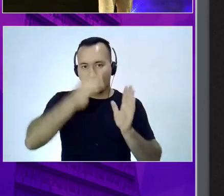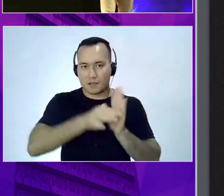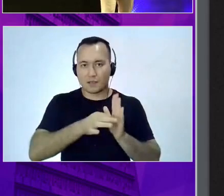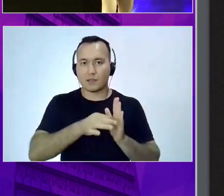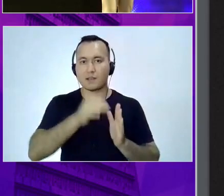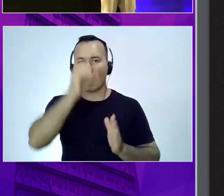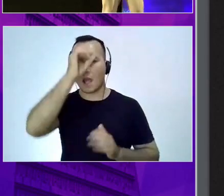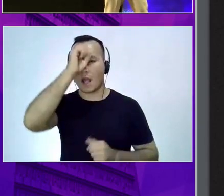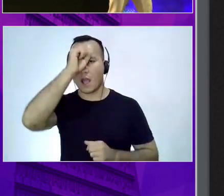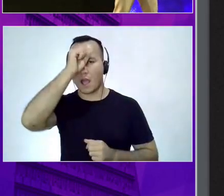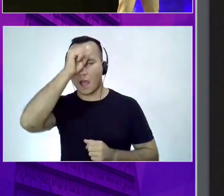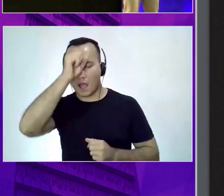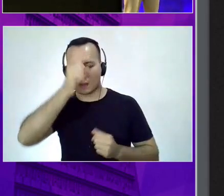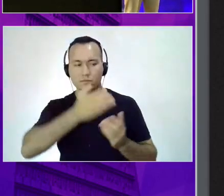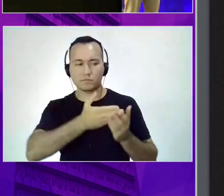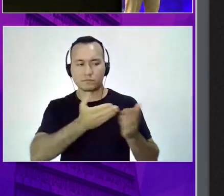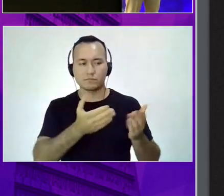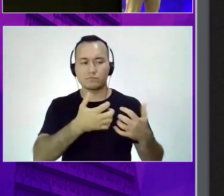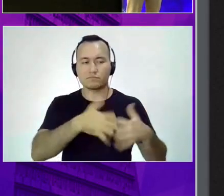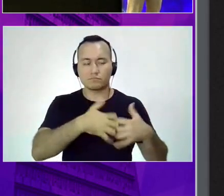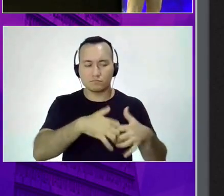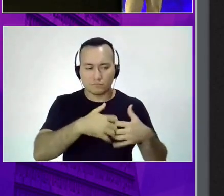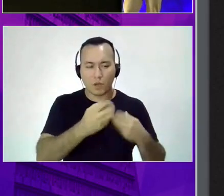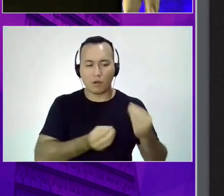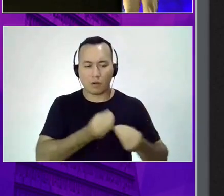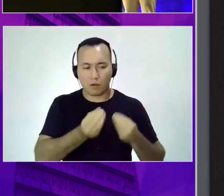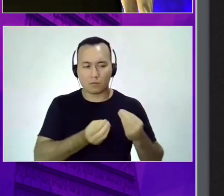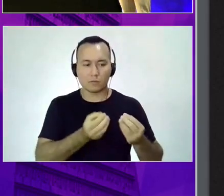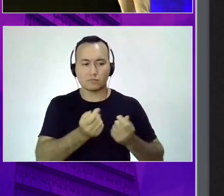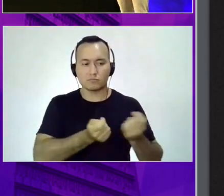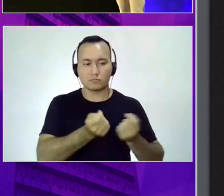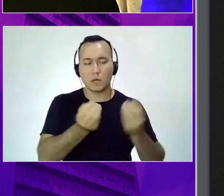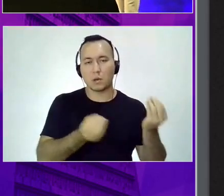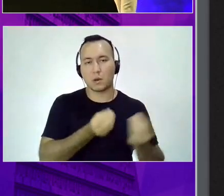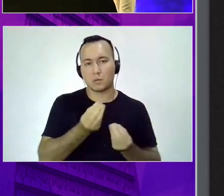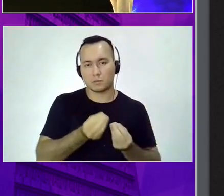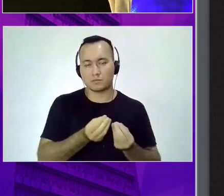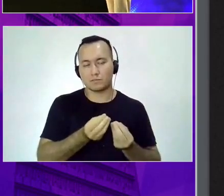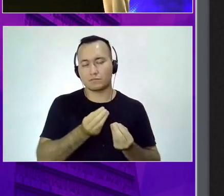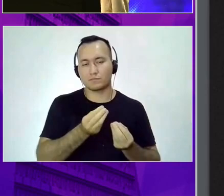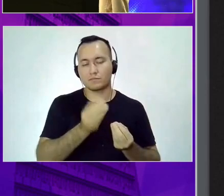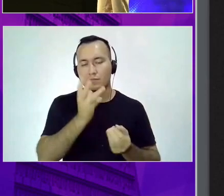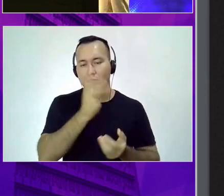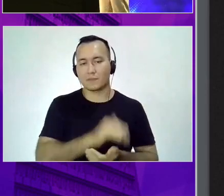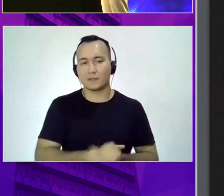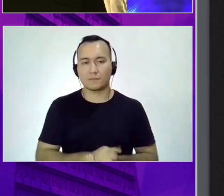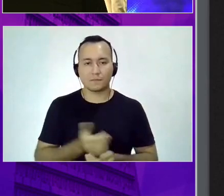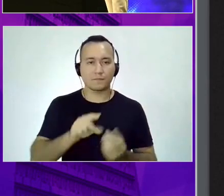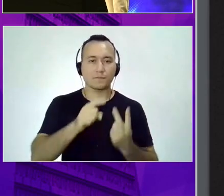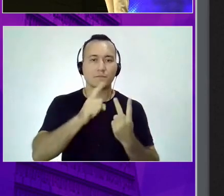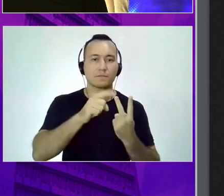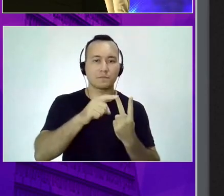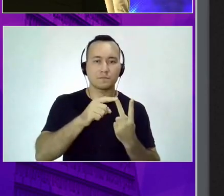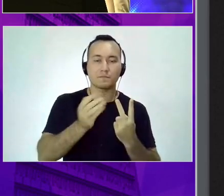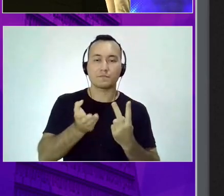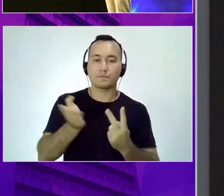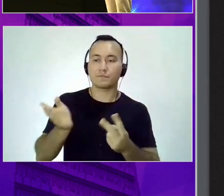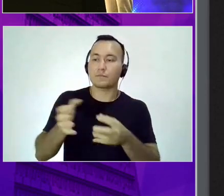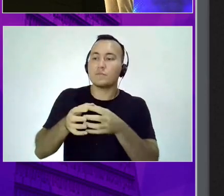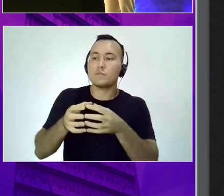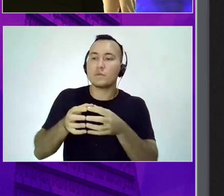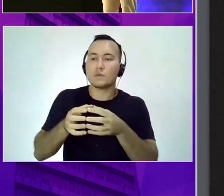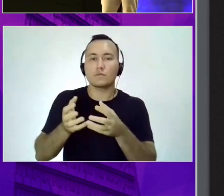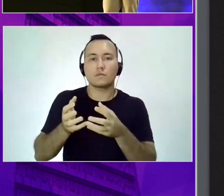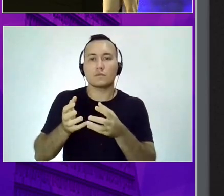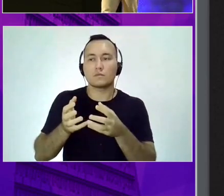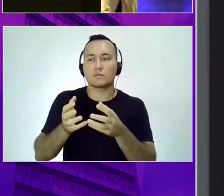time completo entrando no Sem Parar e a gente precisando entender como lidar com isso. Então, é um time completamente